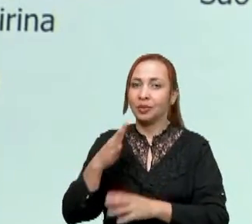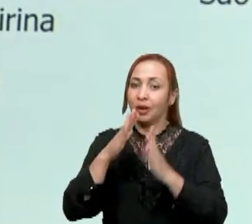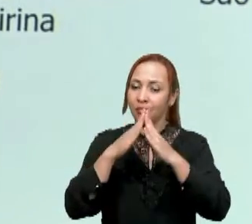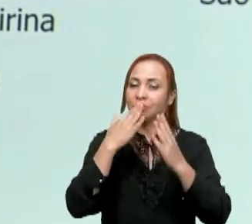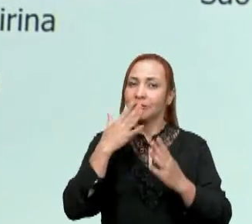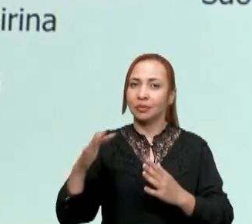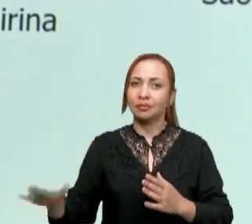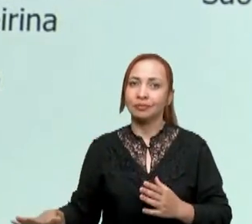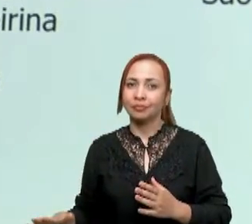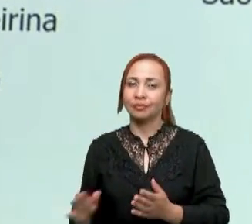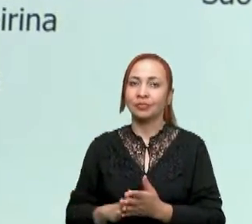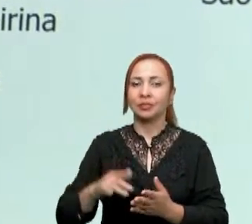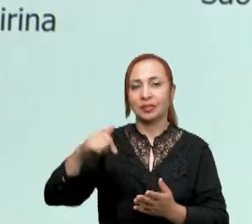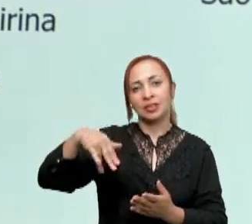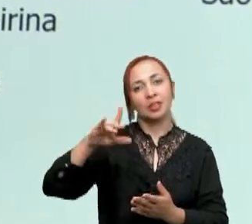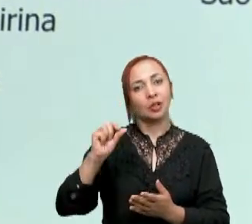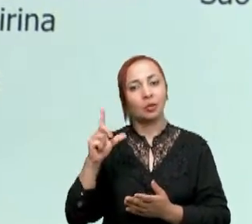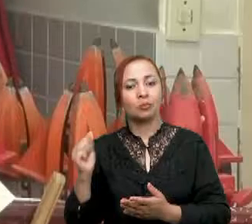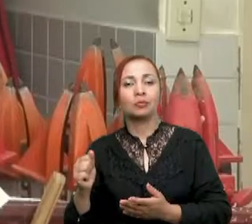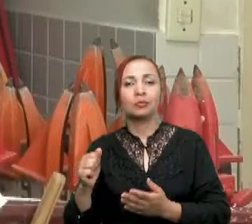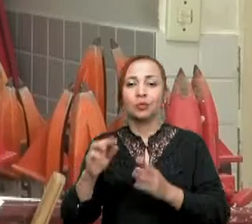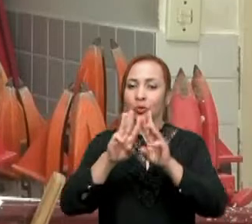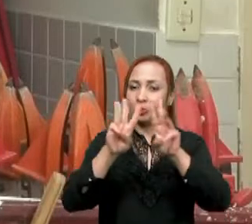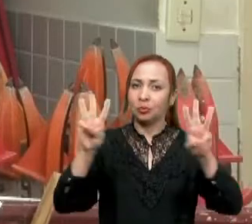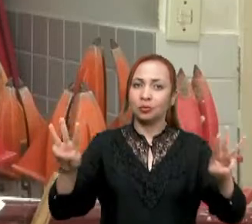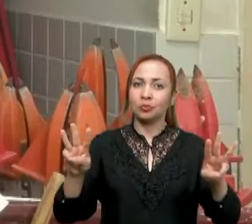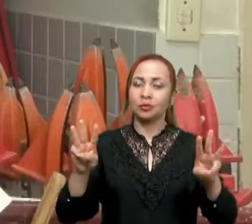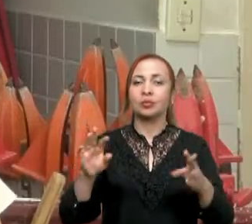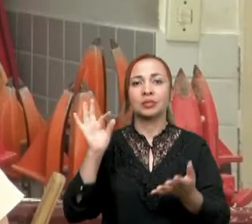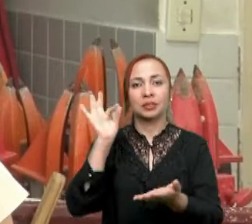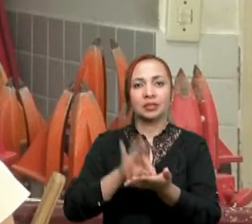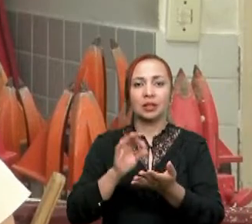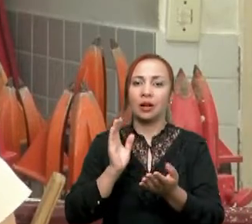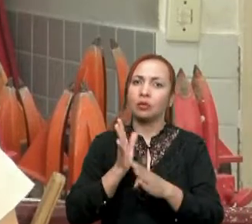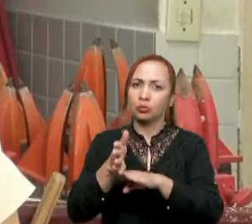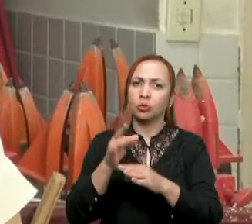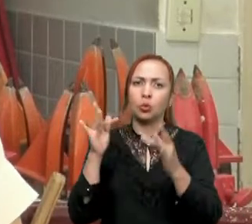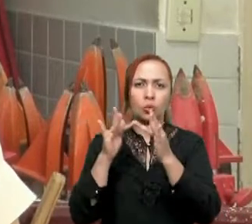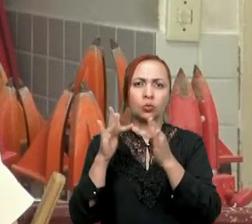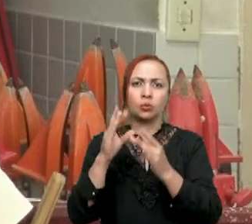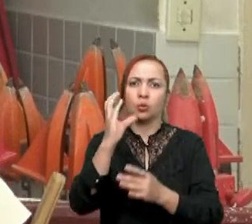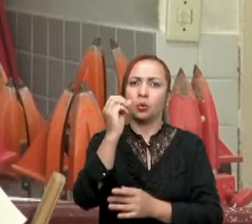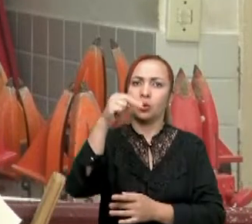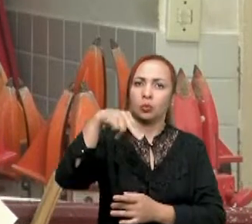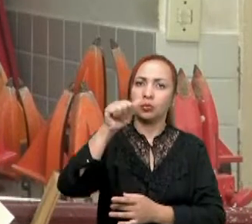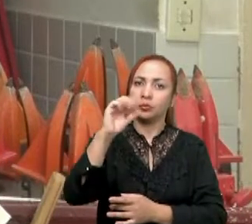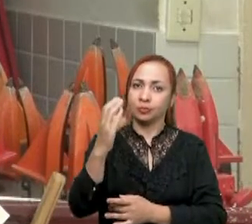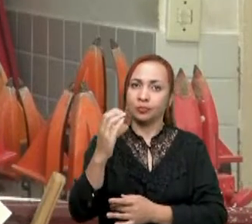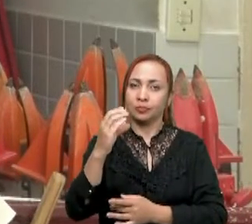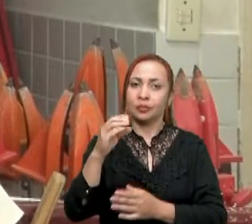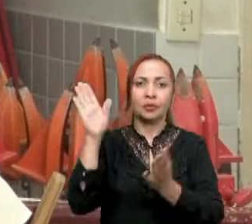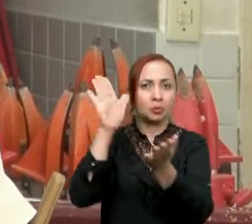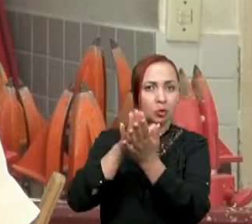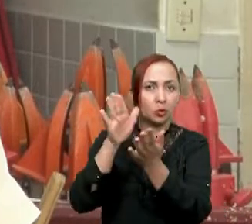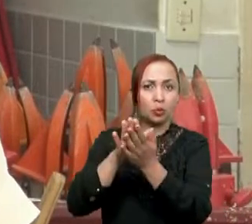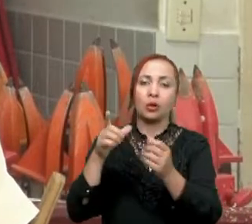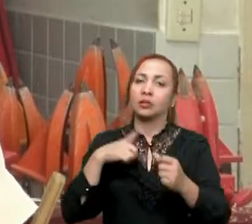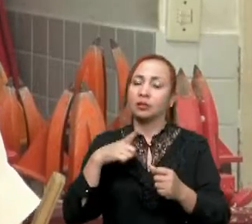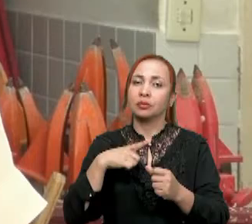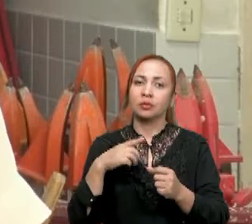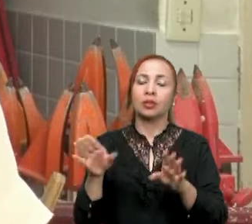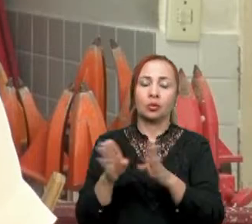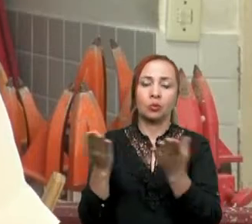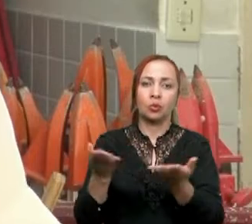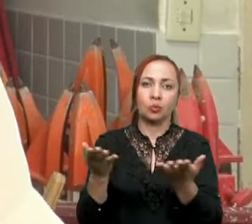creche para convidados quilombolas nos portais oficiais e vamos em contato com a conaq né em Pernambuco e a conecta nos